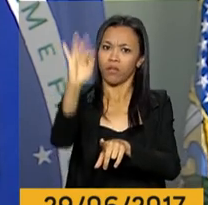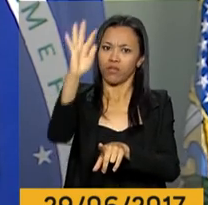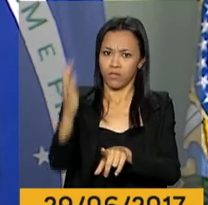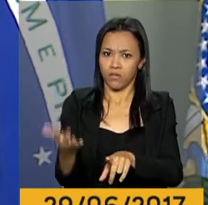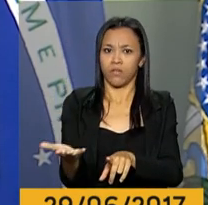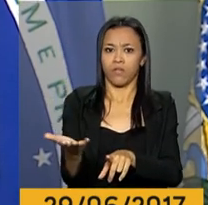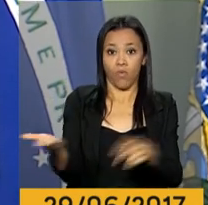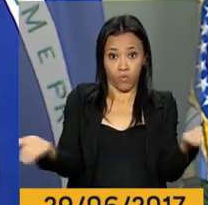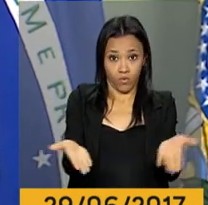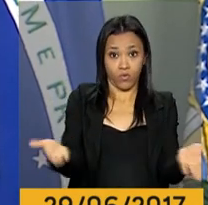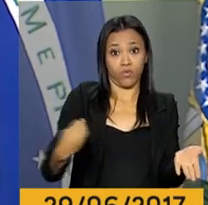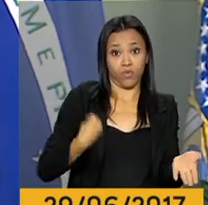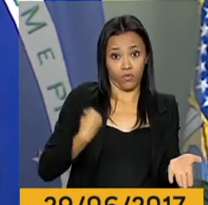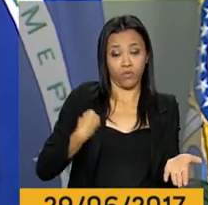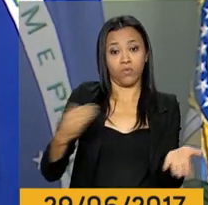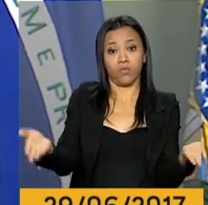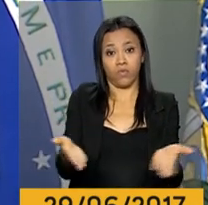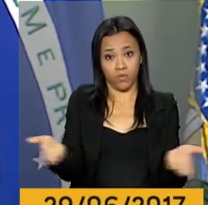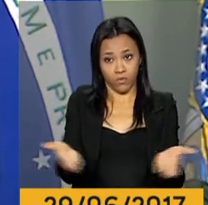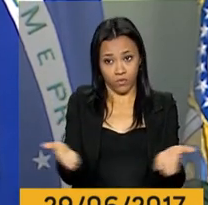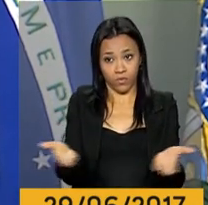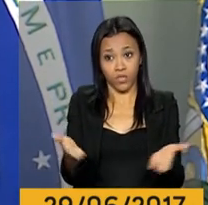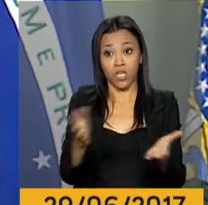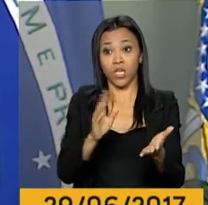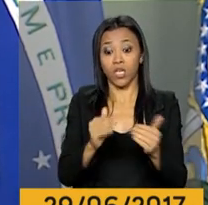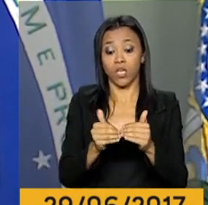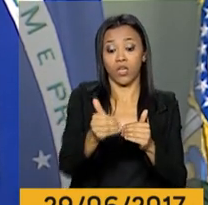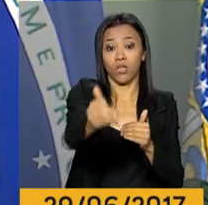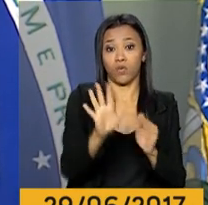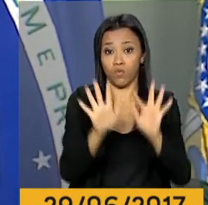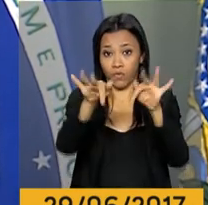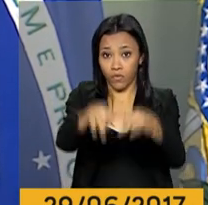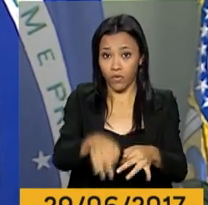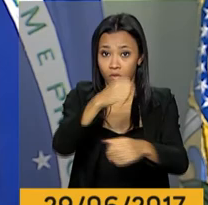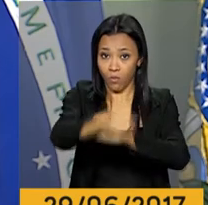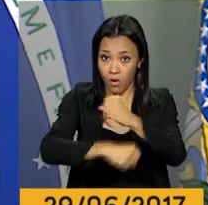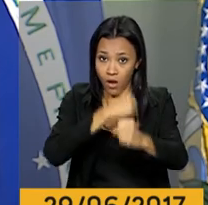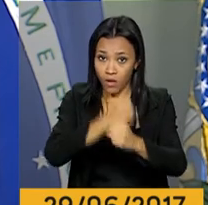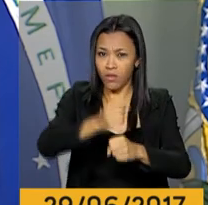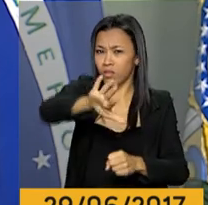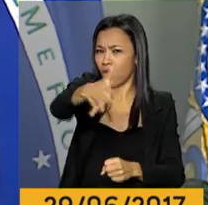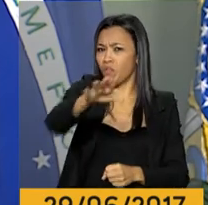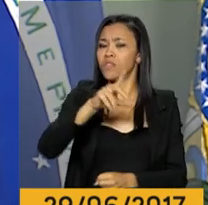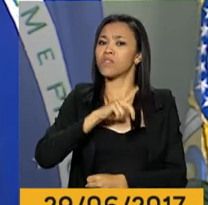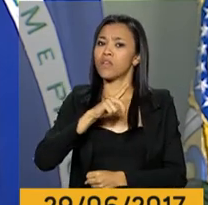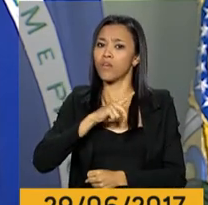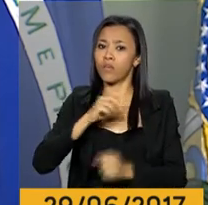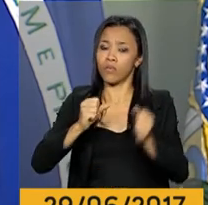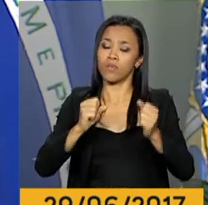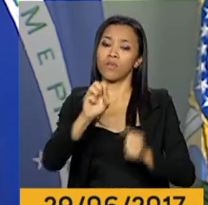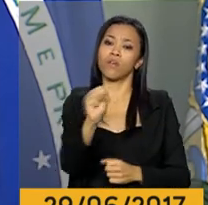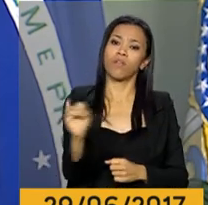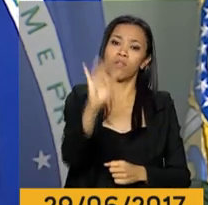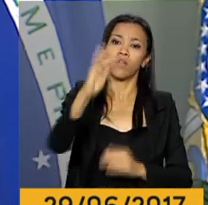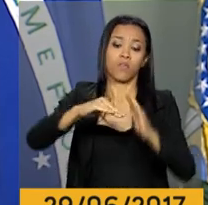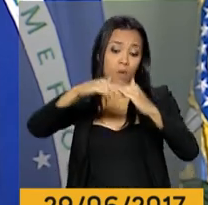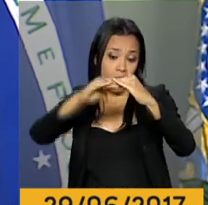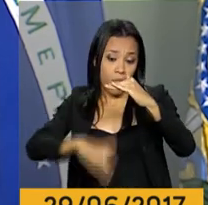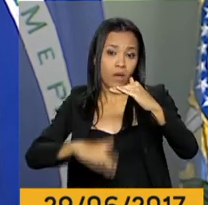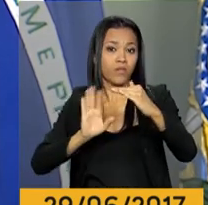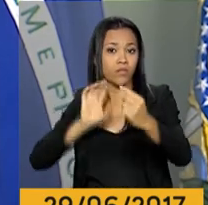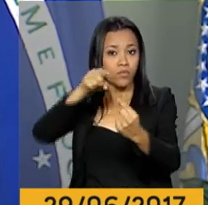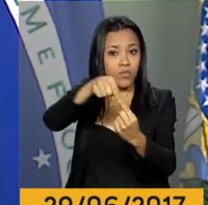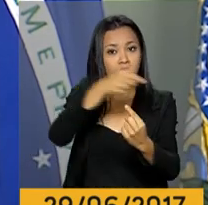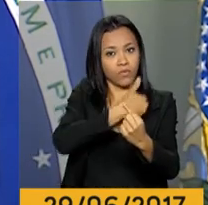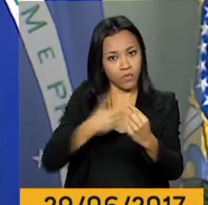do presente momento a indicar que é o final do ano talvez tenhamos uma inflação inferior ao centro da